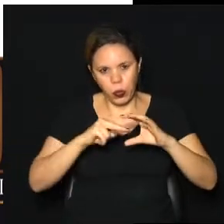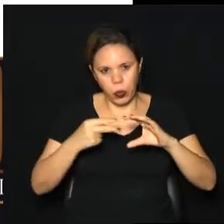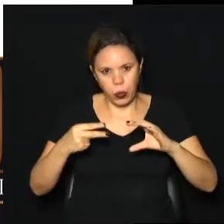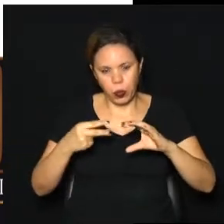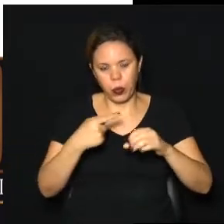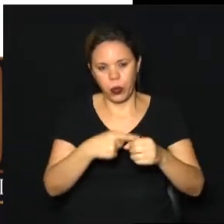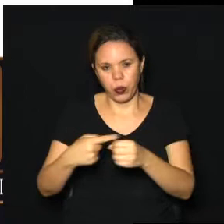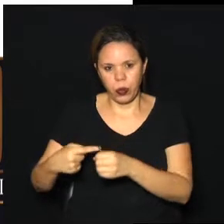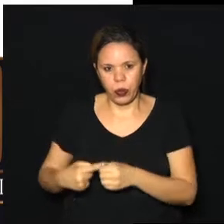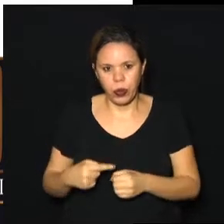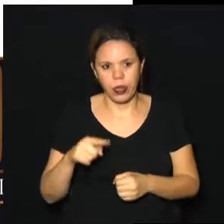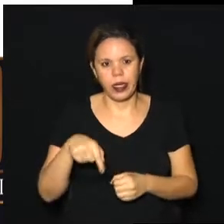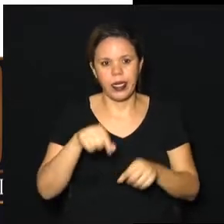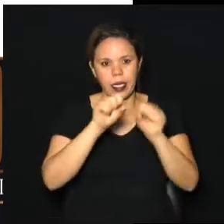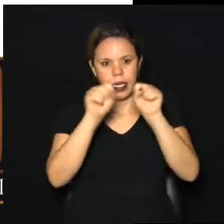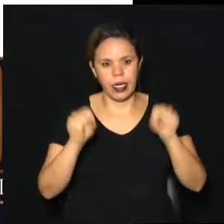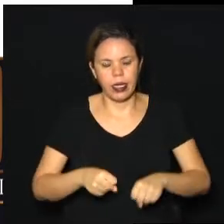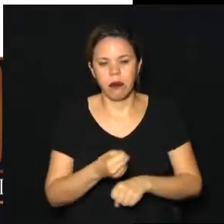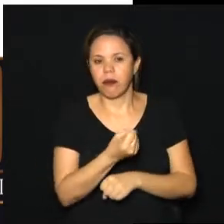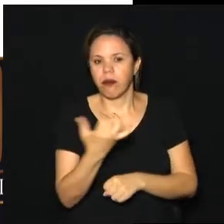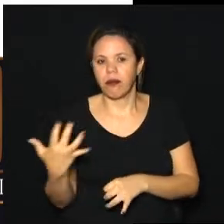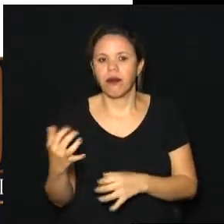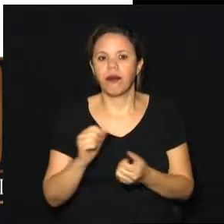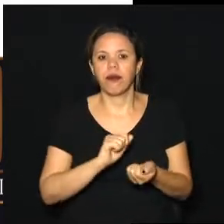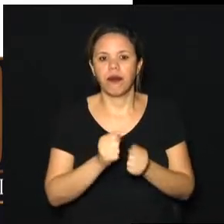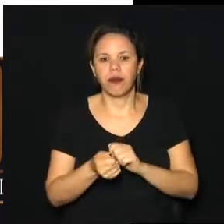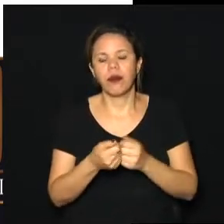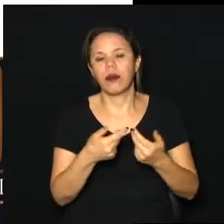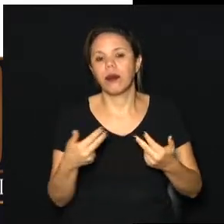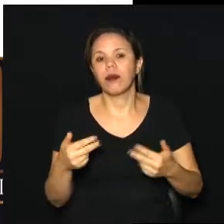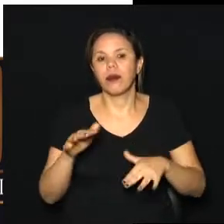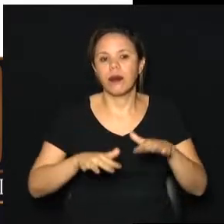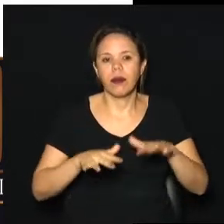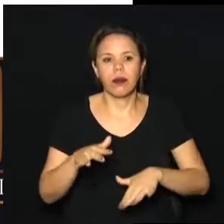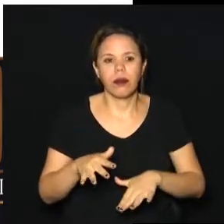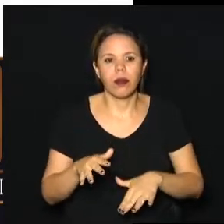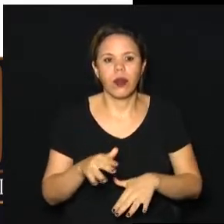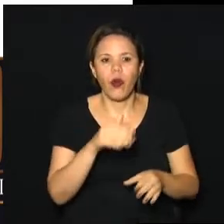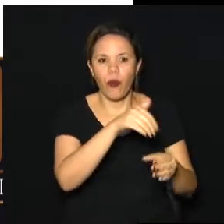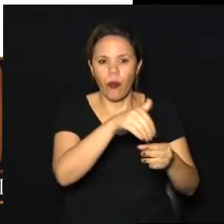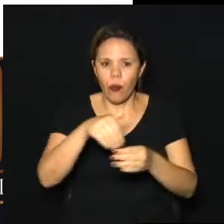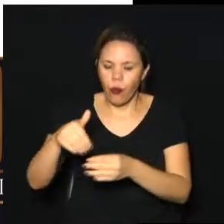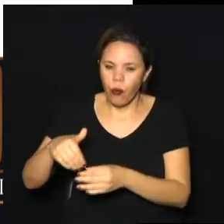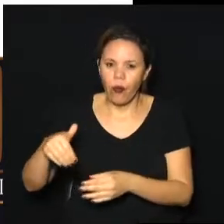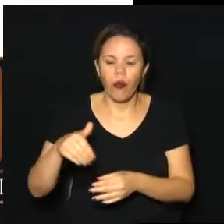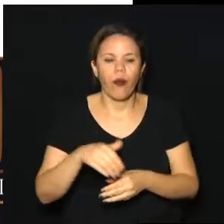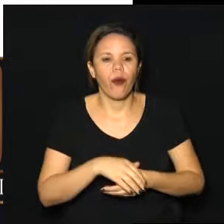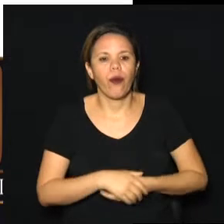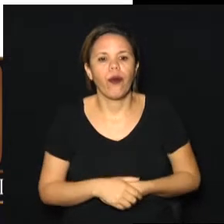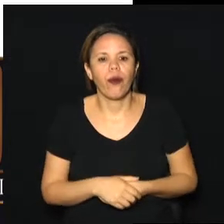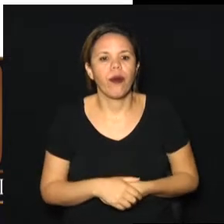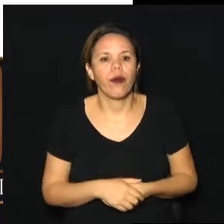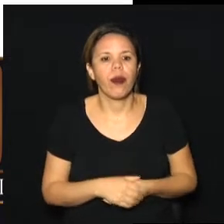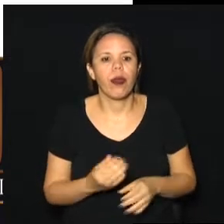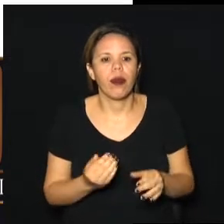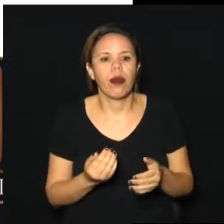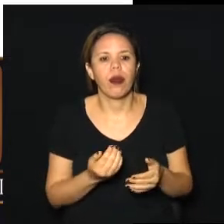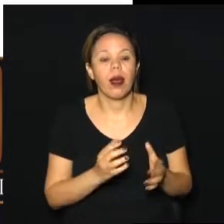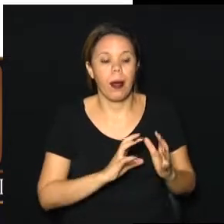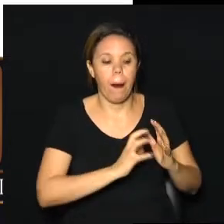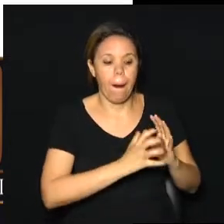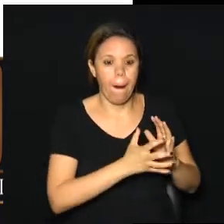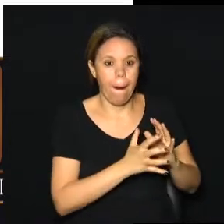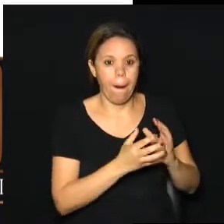Municipal. Esse sistema proporcional é aquele no qual os votos são creditados ao